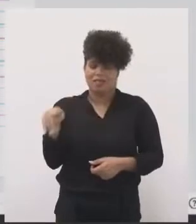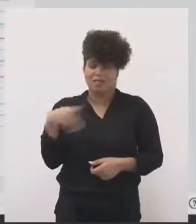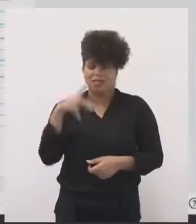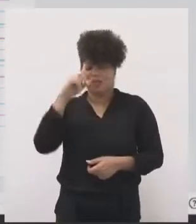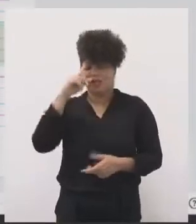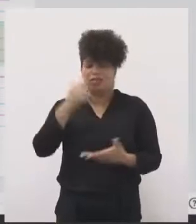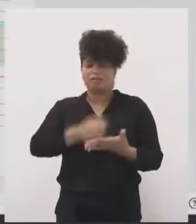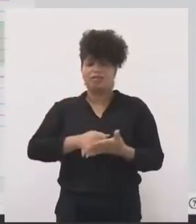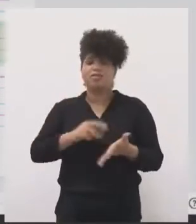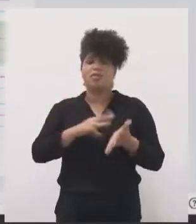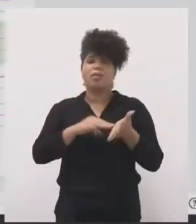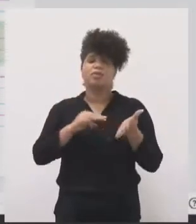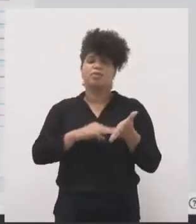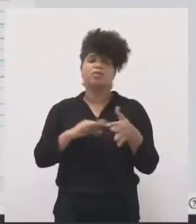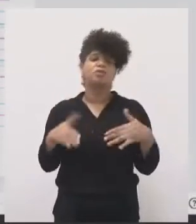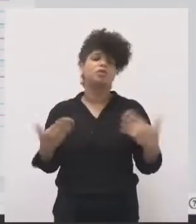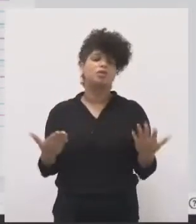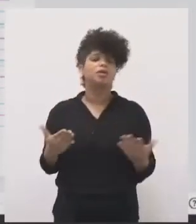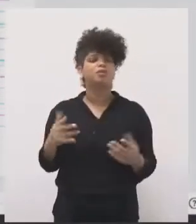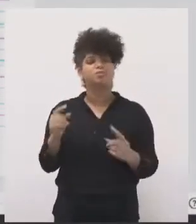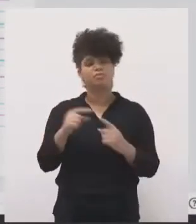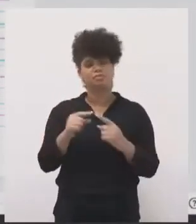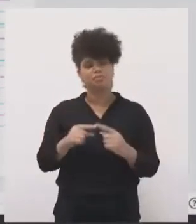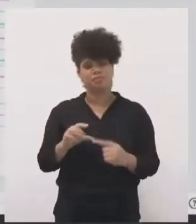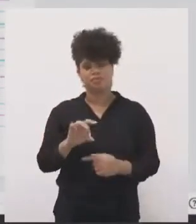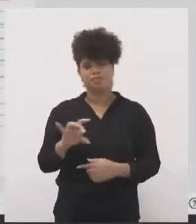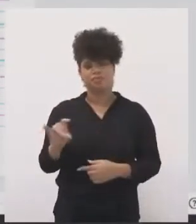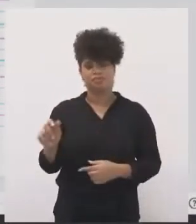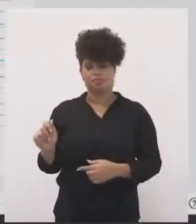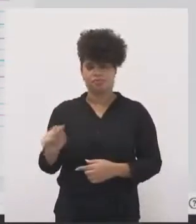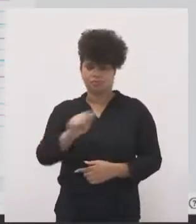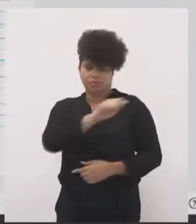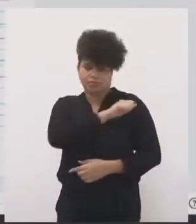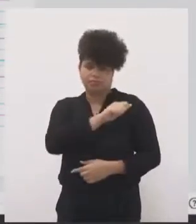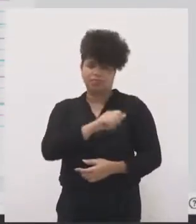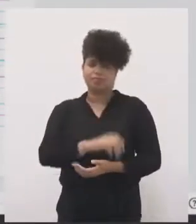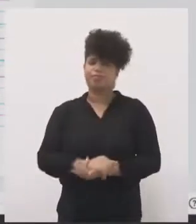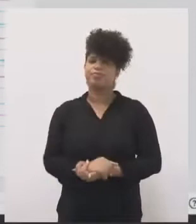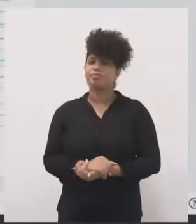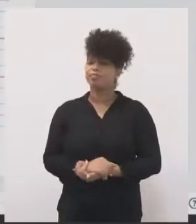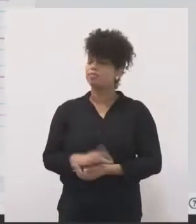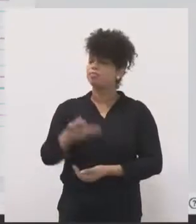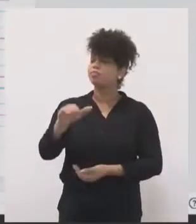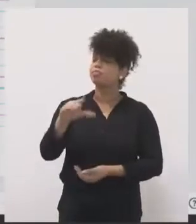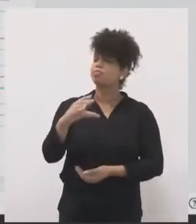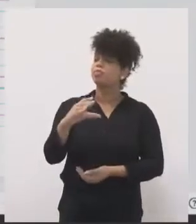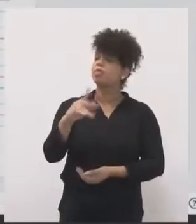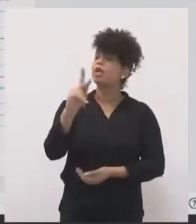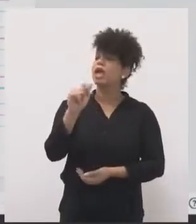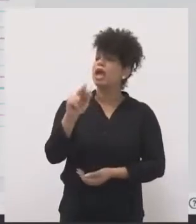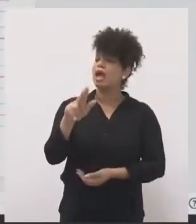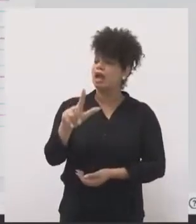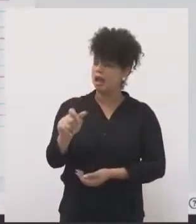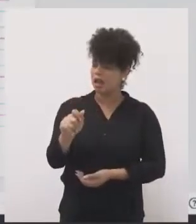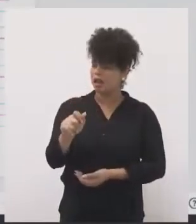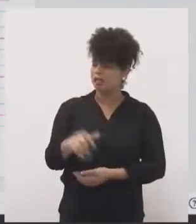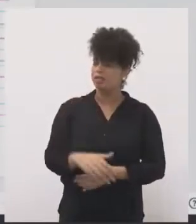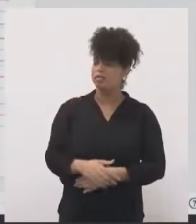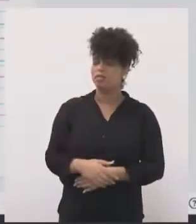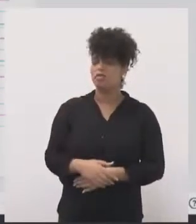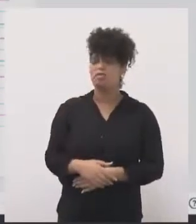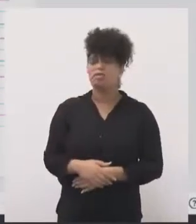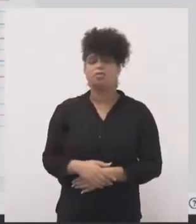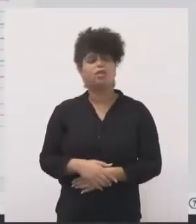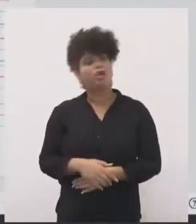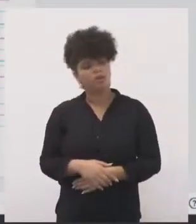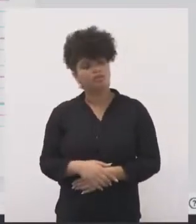Então, basta eu trocar aqui. Ô, Carla, Oi. é importante a gente Oi, lembrar Ana. que quando a